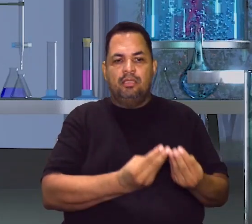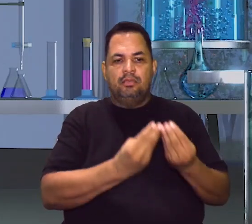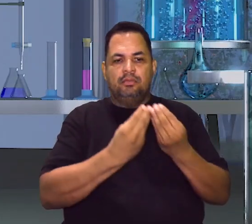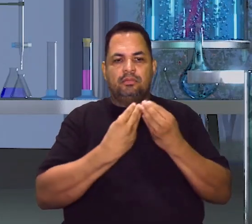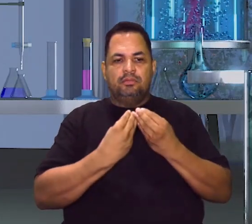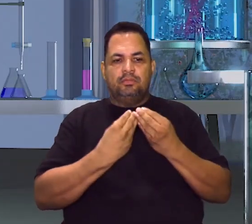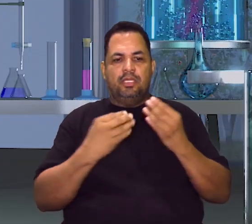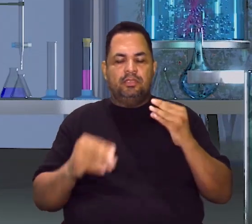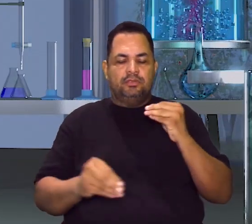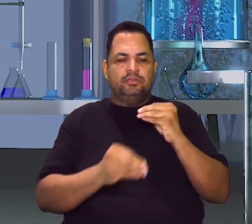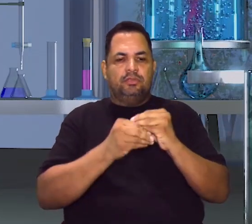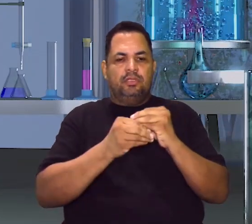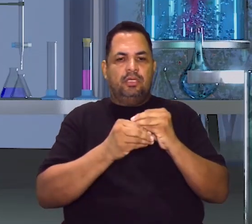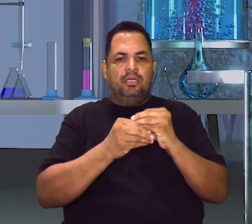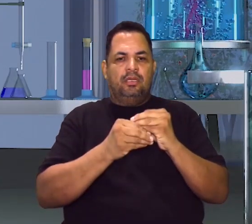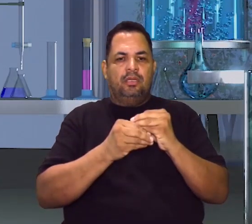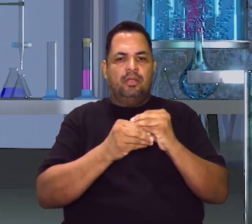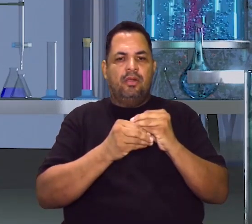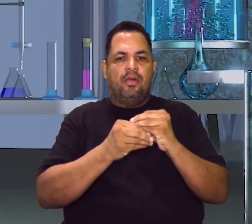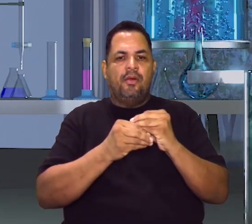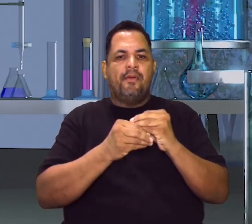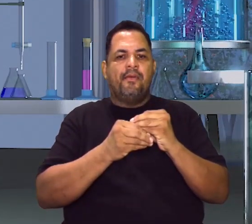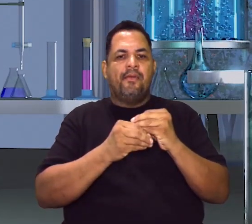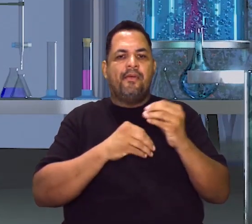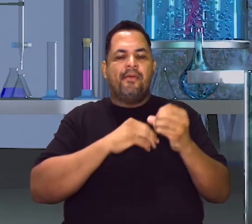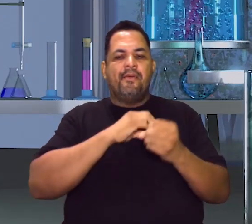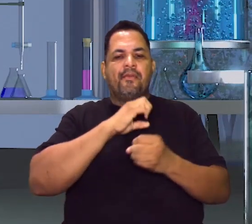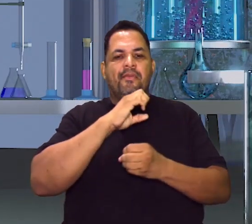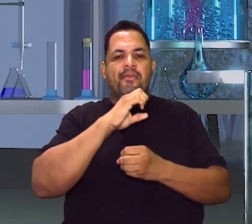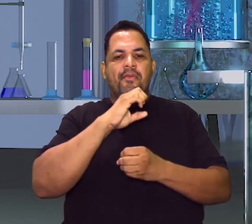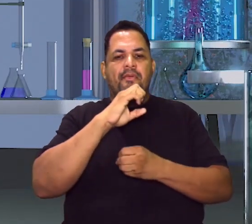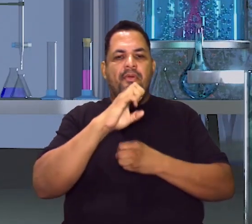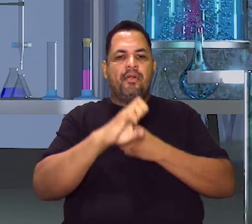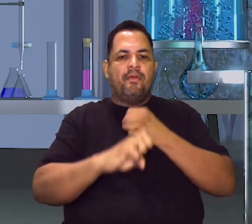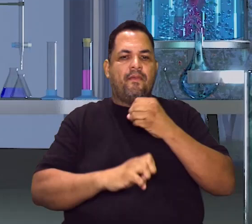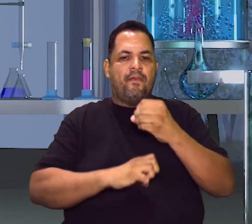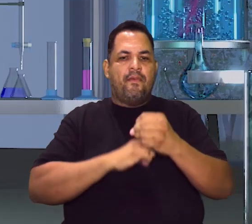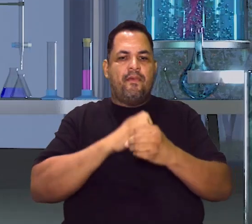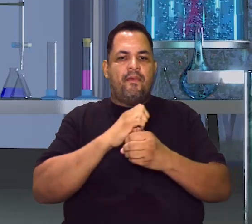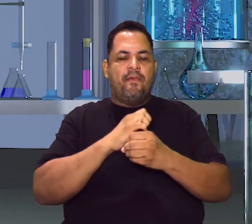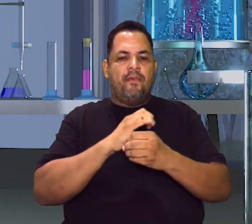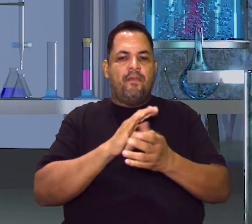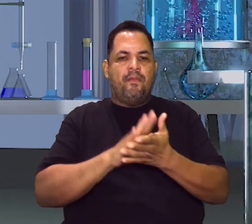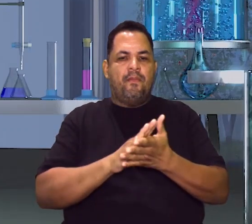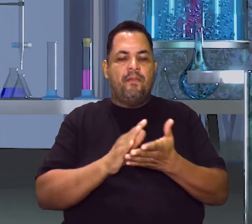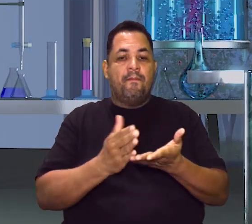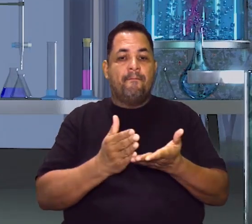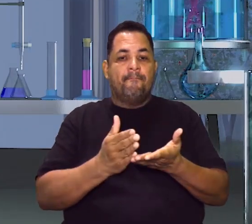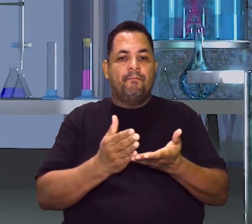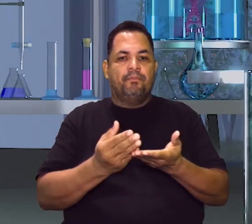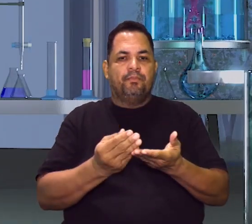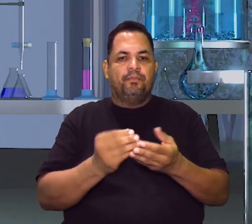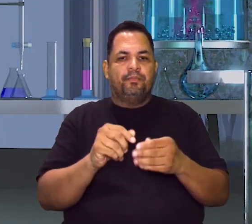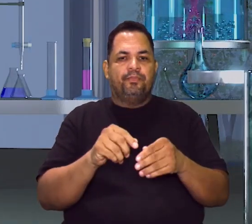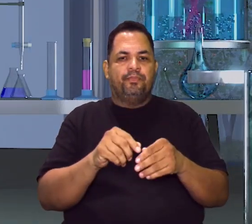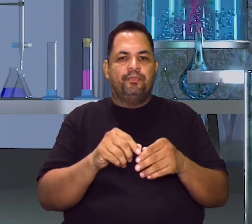elétrons para eles, trazendo o elemento químico átomo, o outro átomo para perto de si,